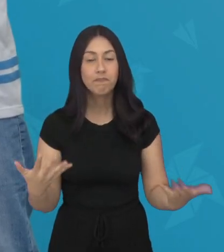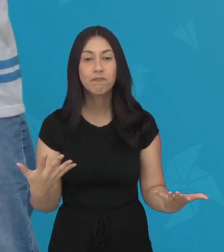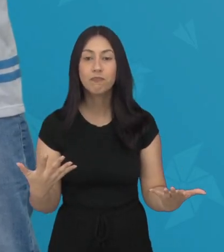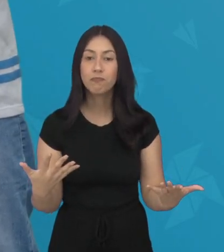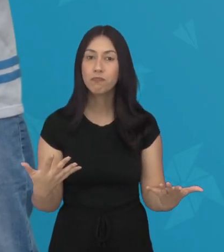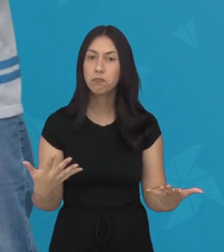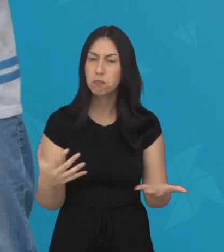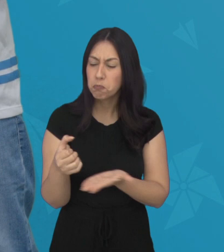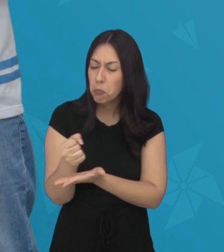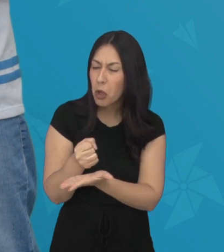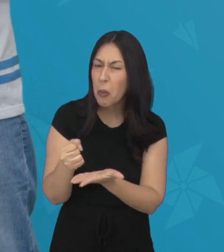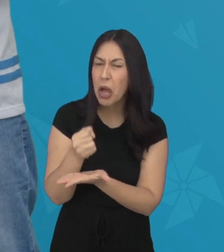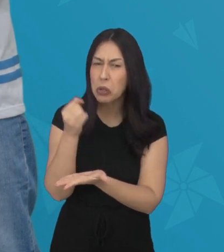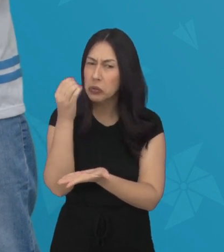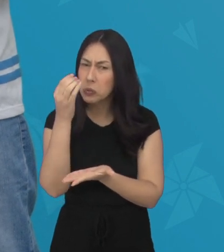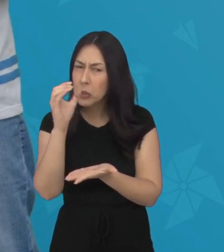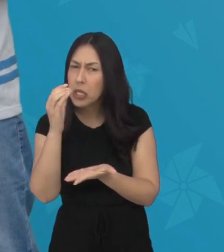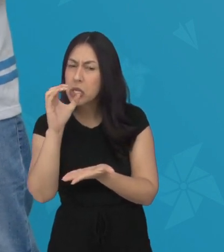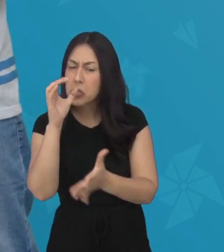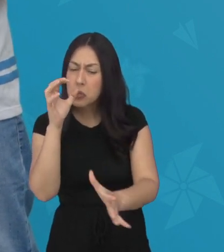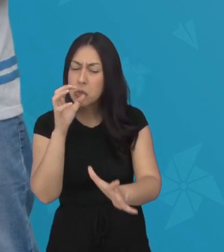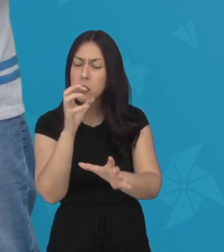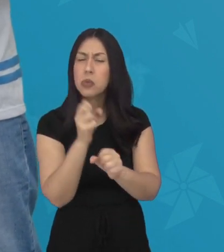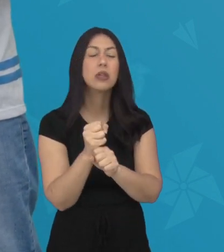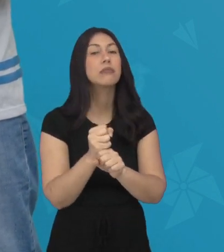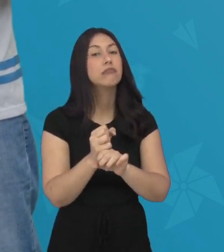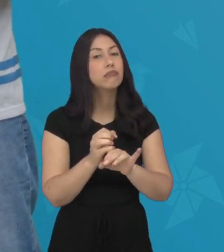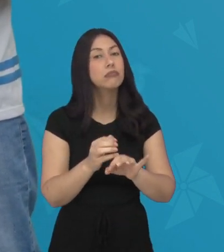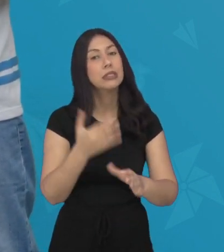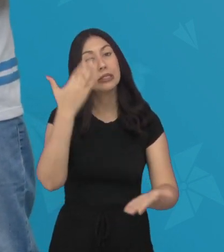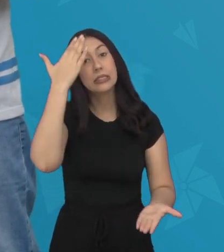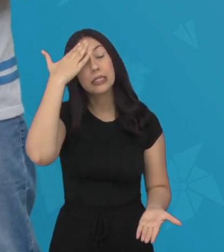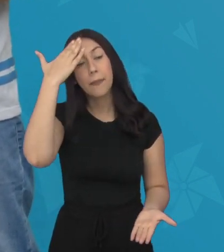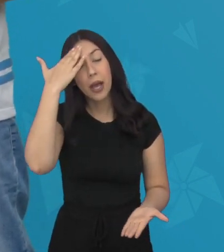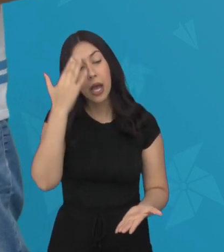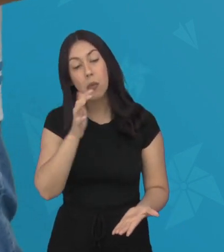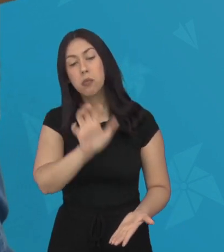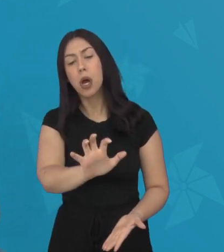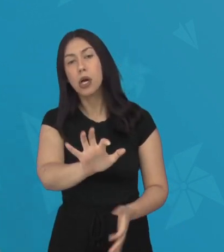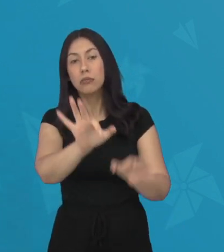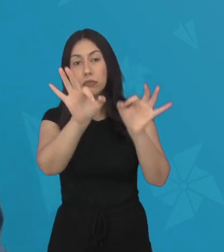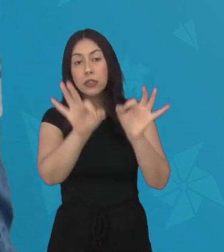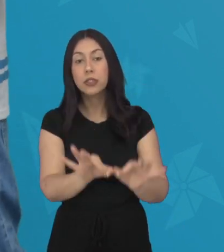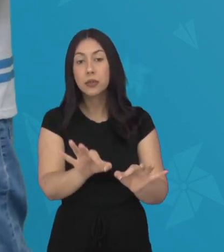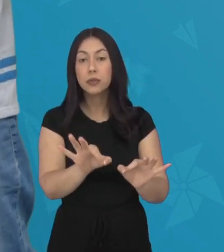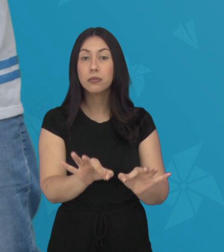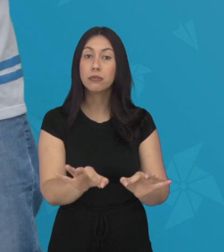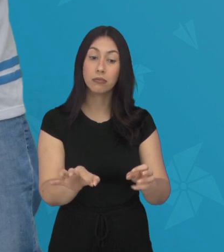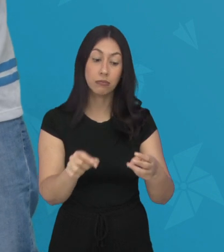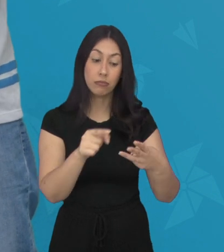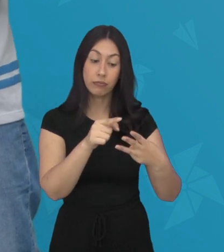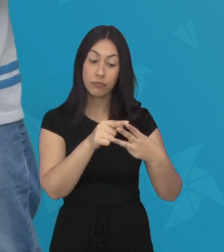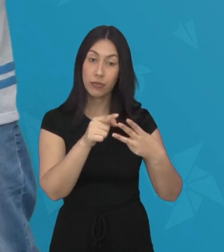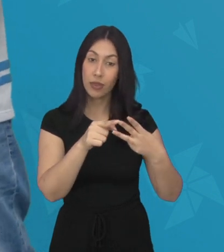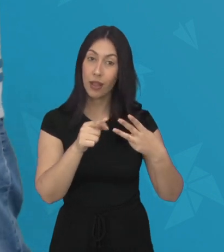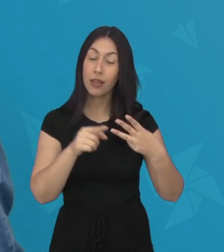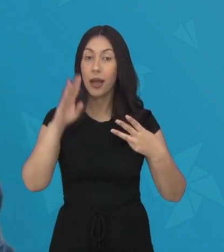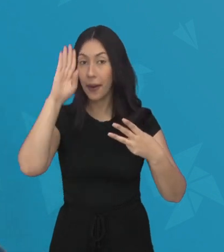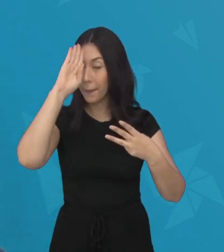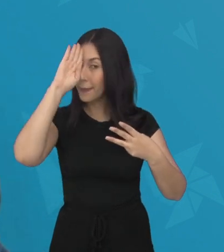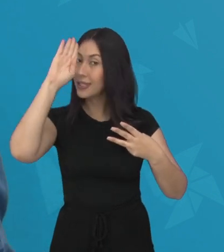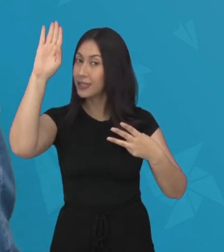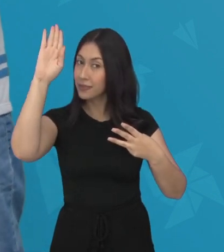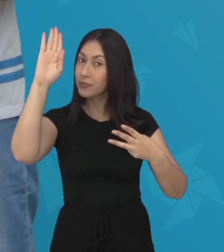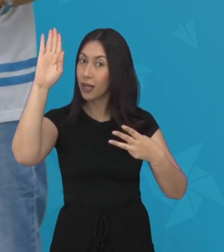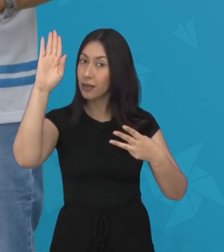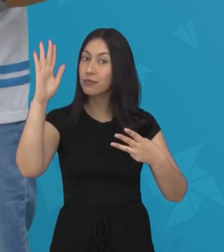bom argumento científico exatamente para a gente calcular ali e a gente saber o que a gente está fazendo, o que é correto. Na qual a gente tem 3 principais, principalmente